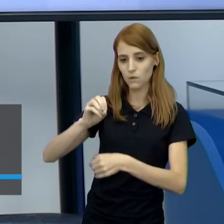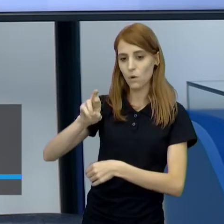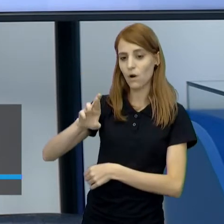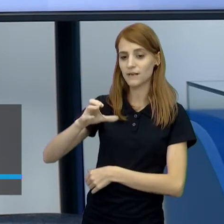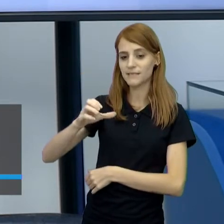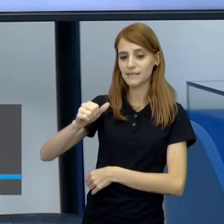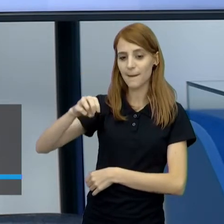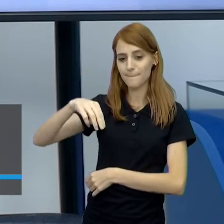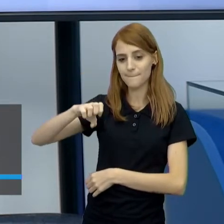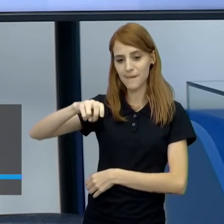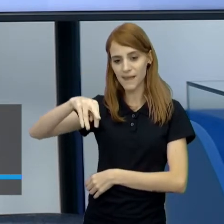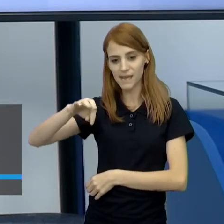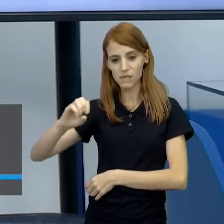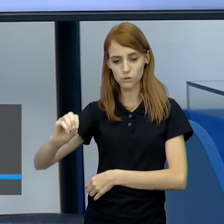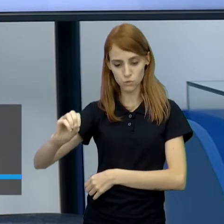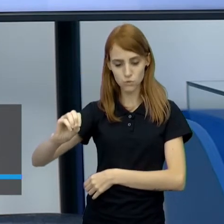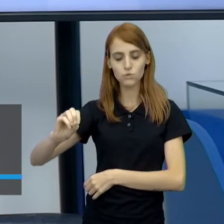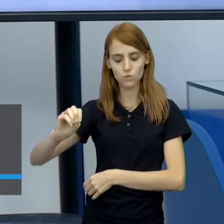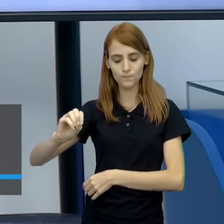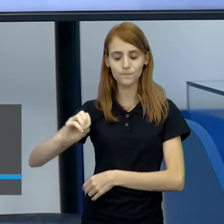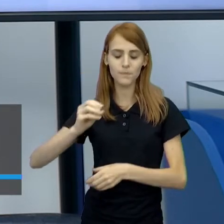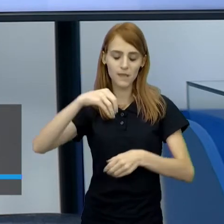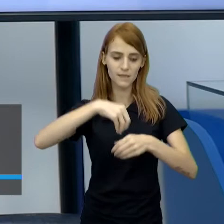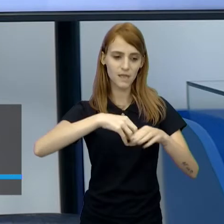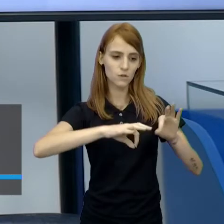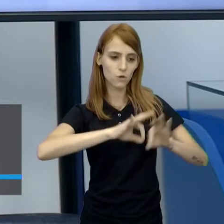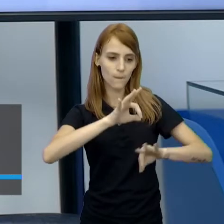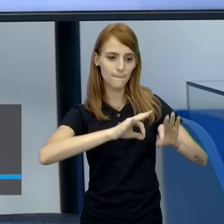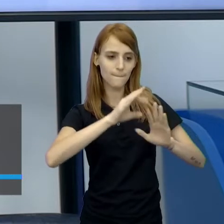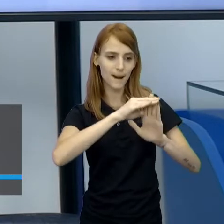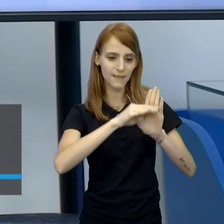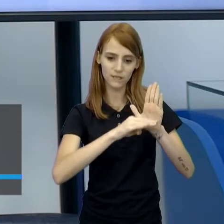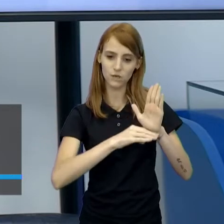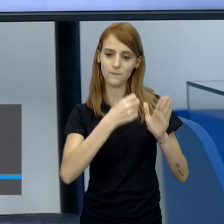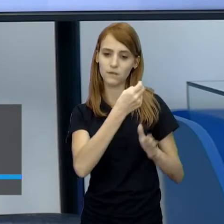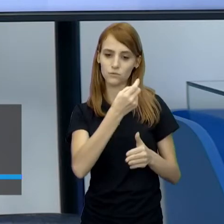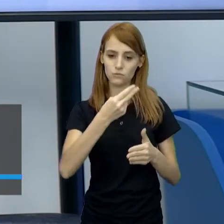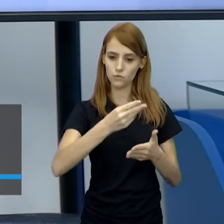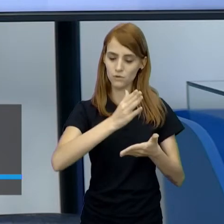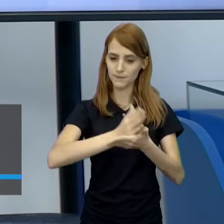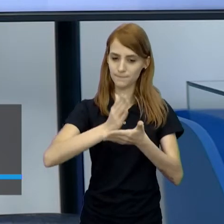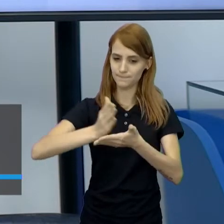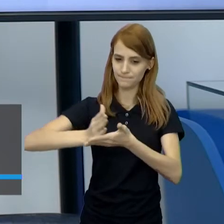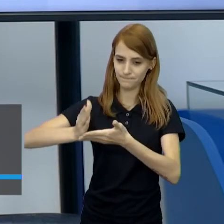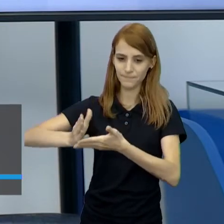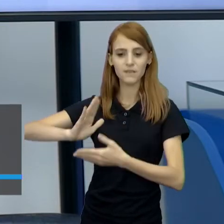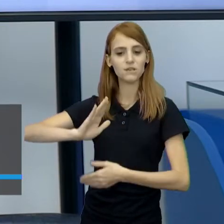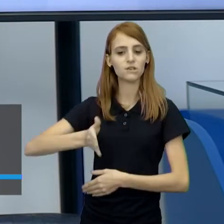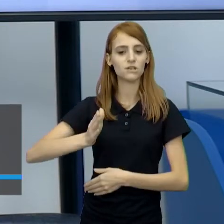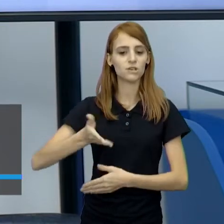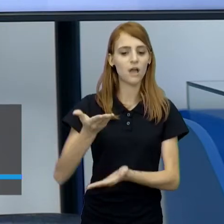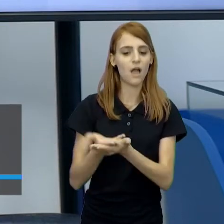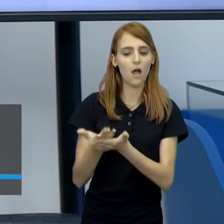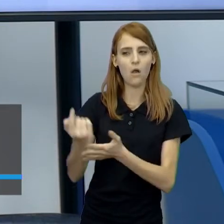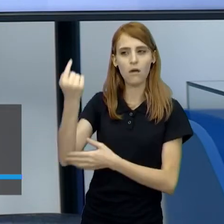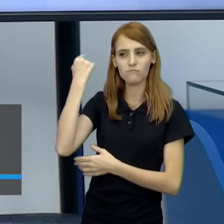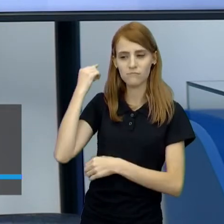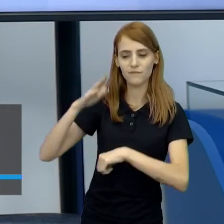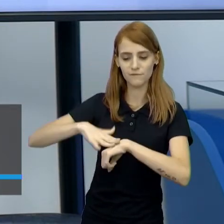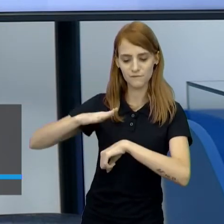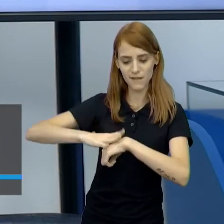gente tem um orçamento e dentro do planejamento tem os 12 orçamentos. Já foi feito isso nas aulas da